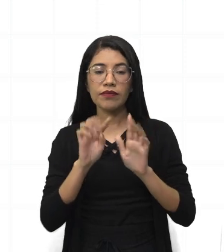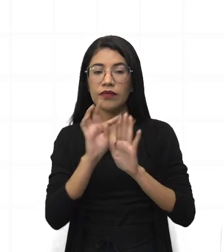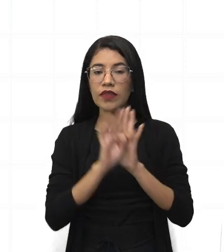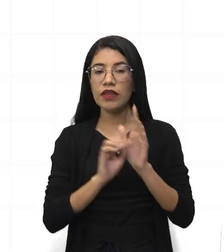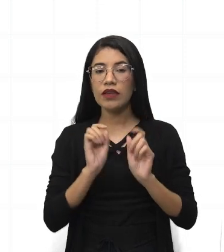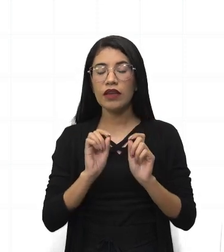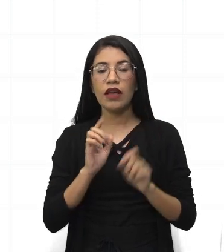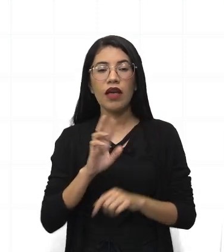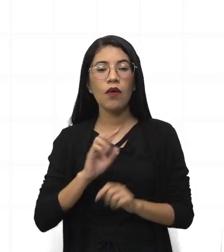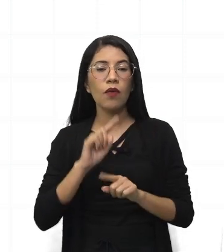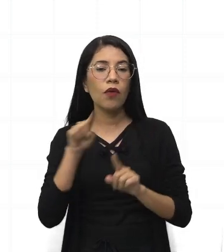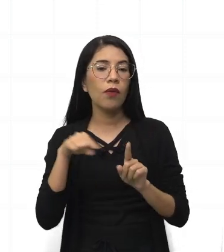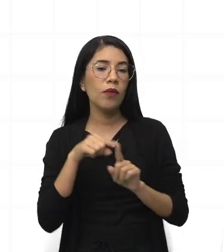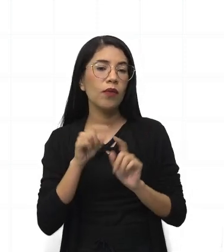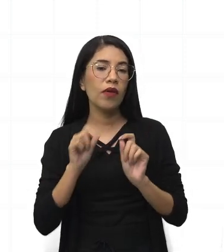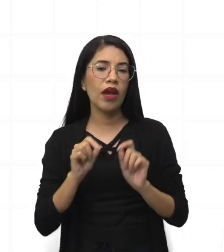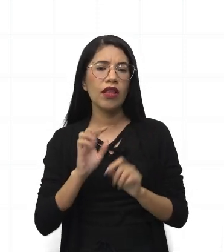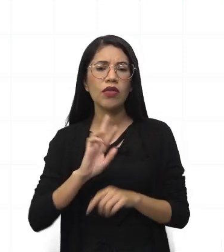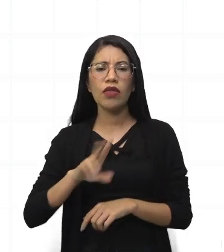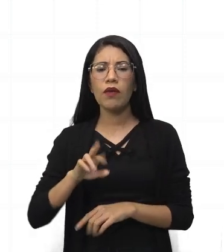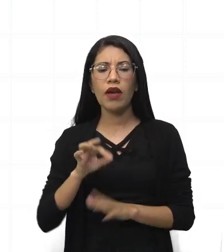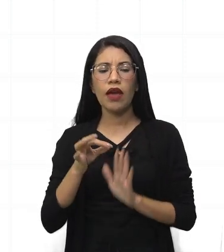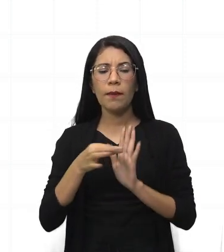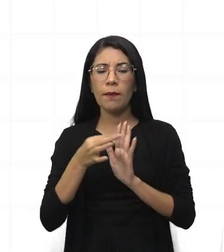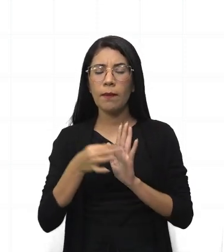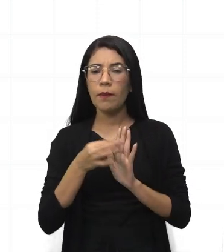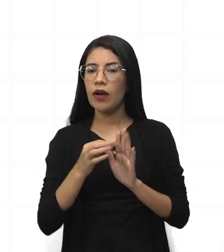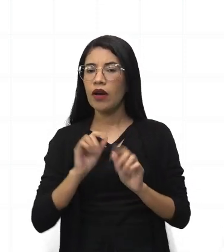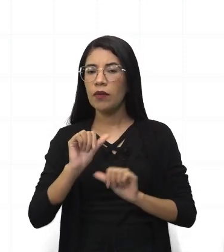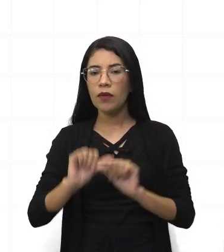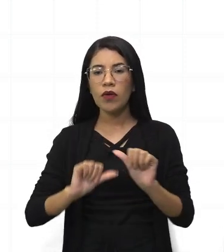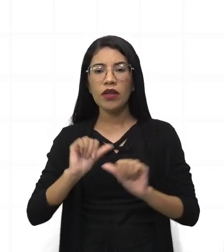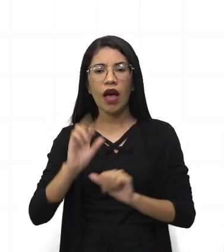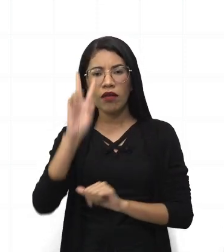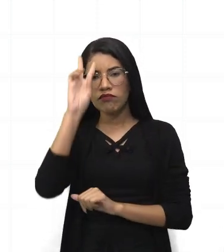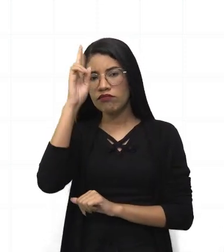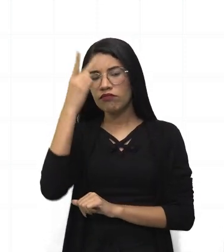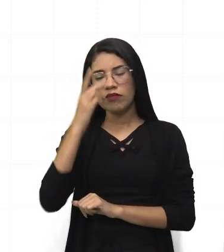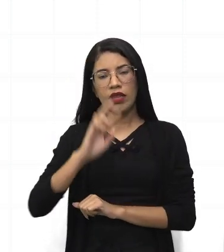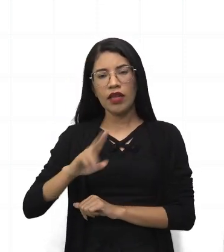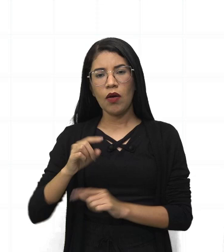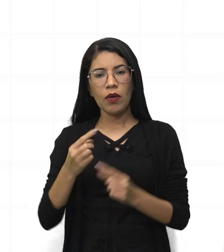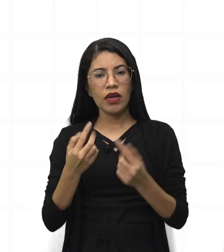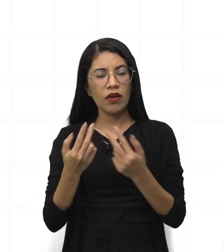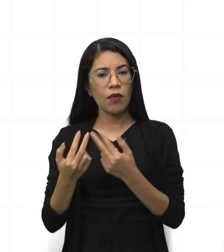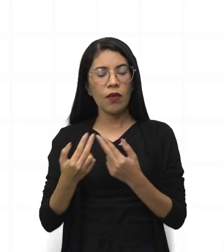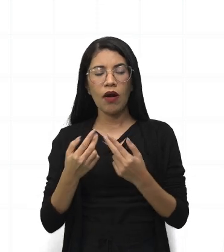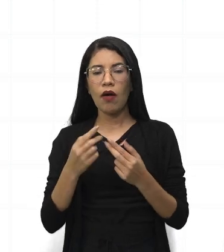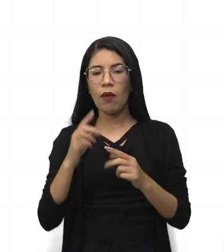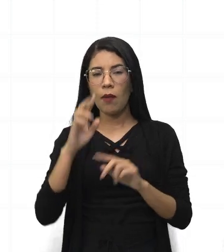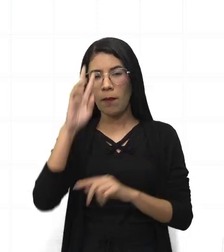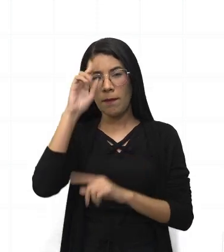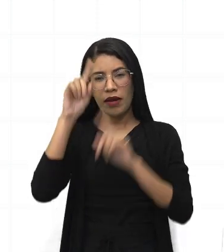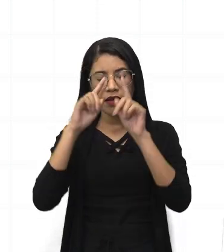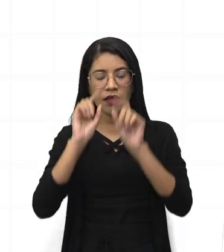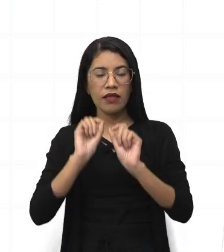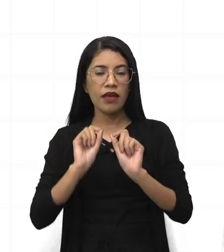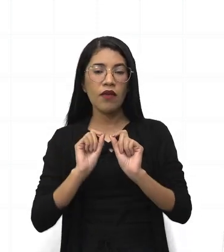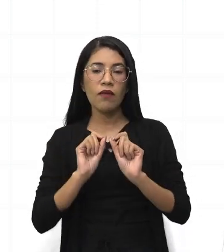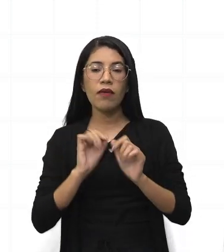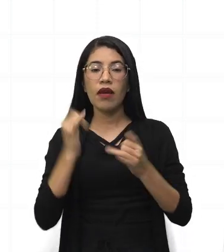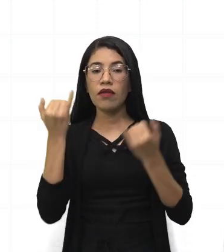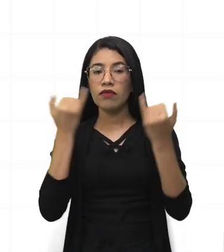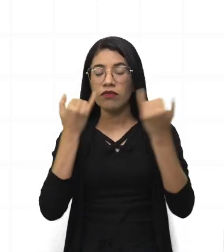é fazer você mudar de opinião, pensar como ele, não. É simplesmente